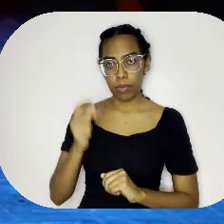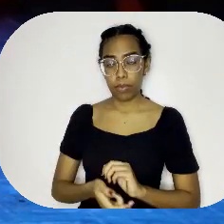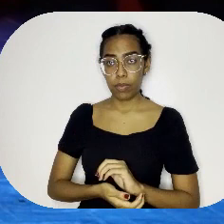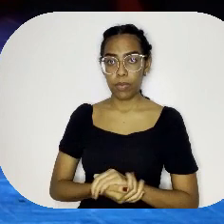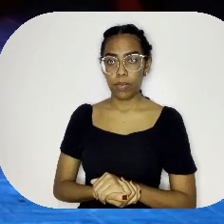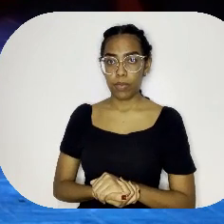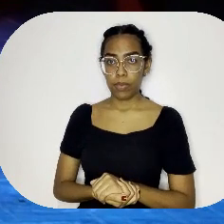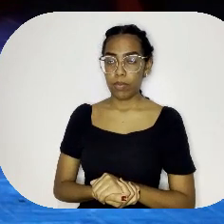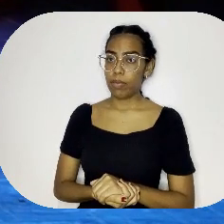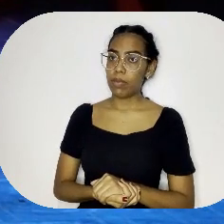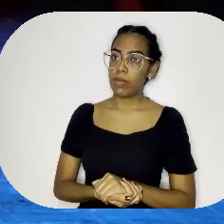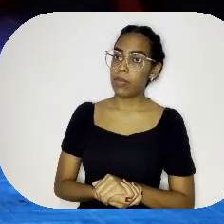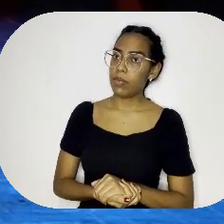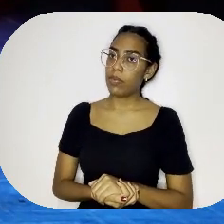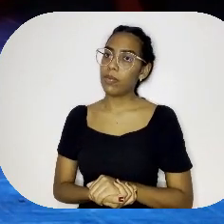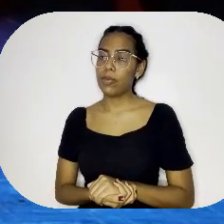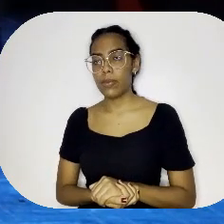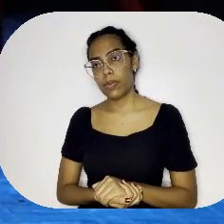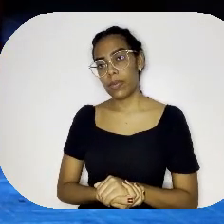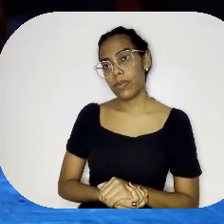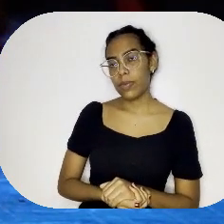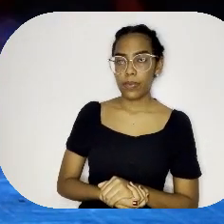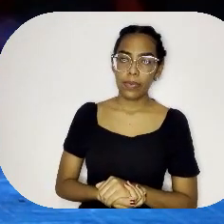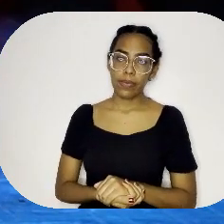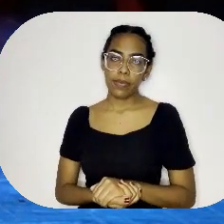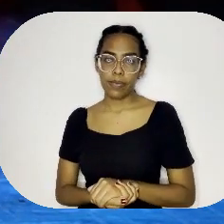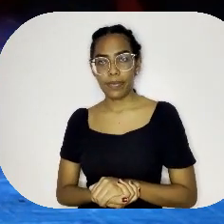tempo. Sente só como ele é icônico.